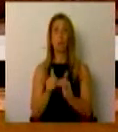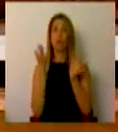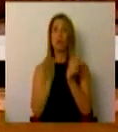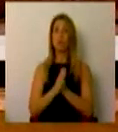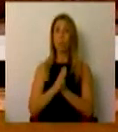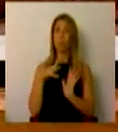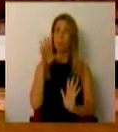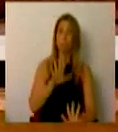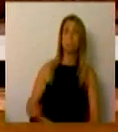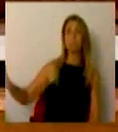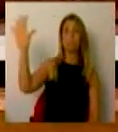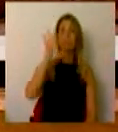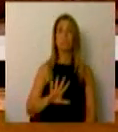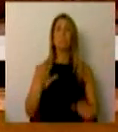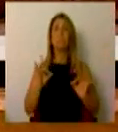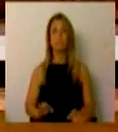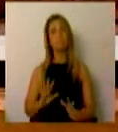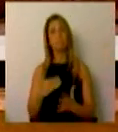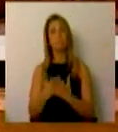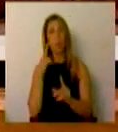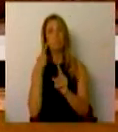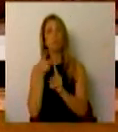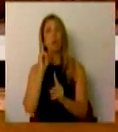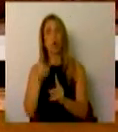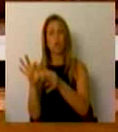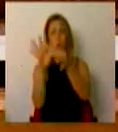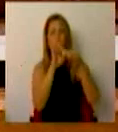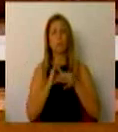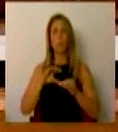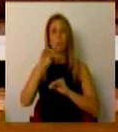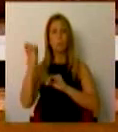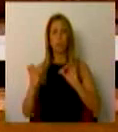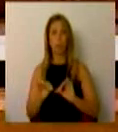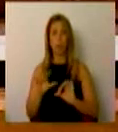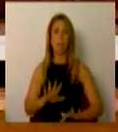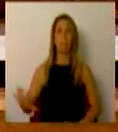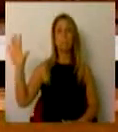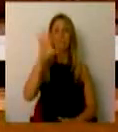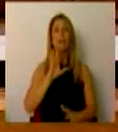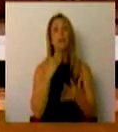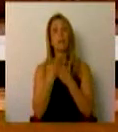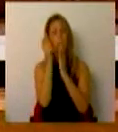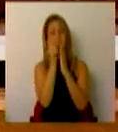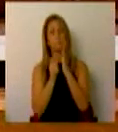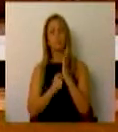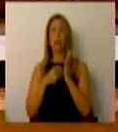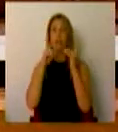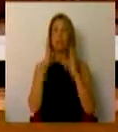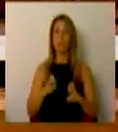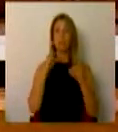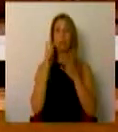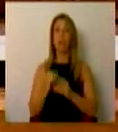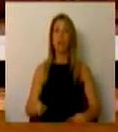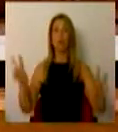território, numa perspectiva de coesão territorial, aplicando agendas de investigação e de inovação orientadas